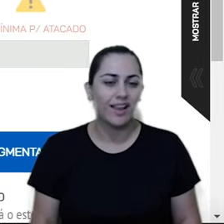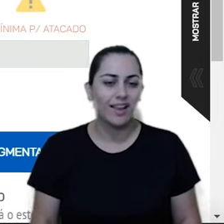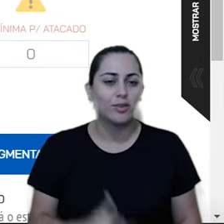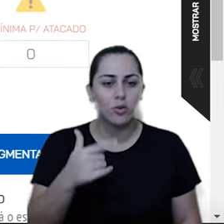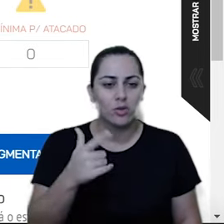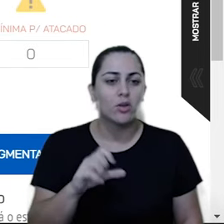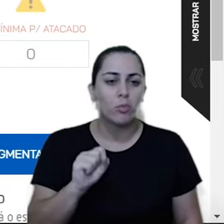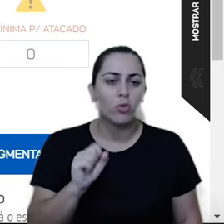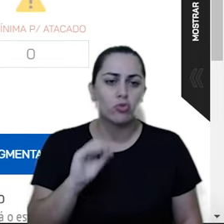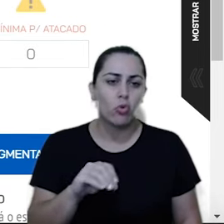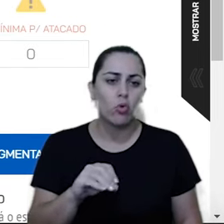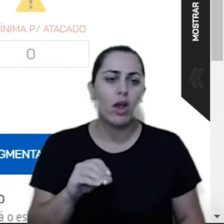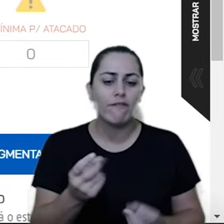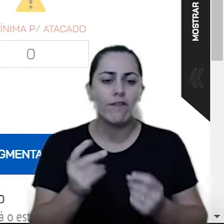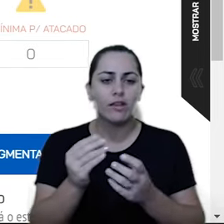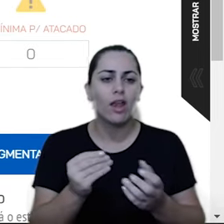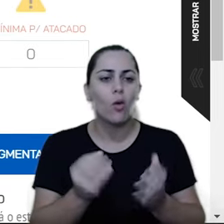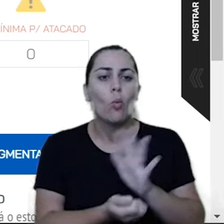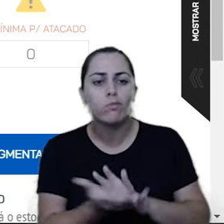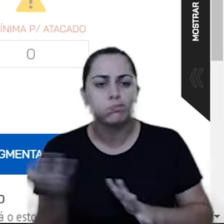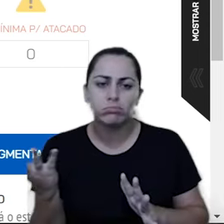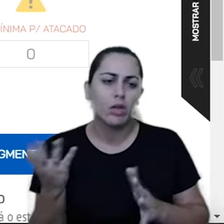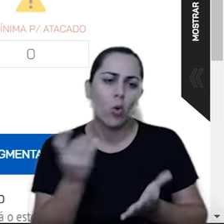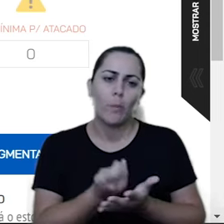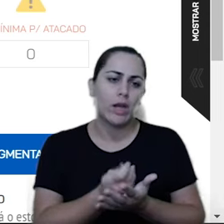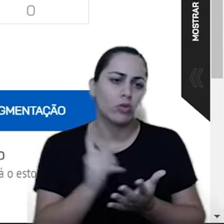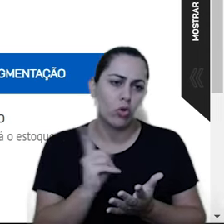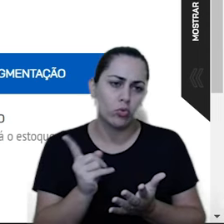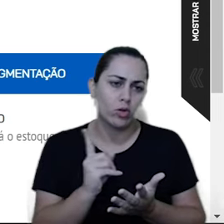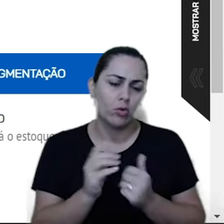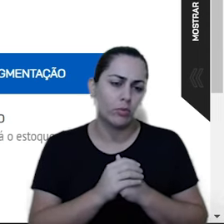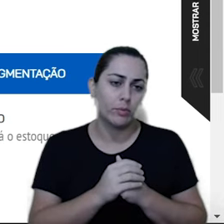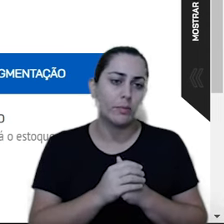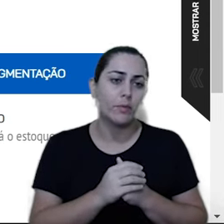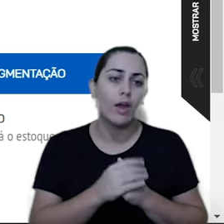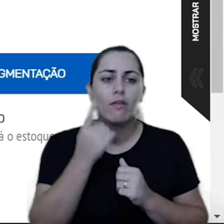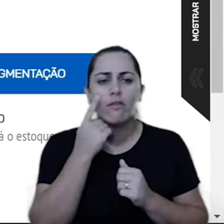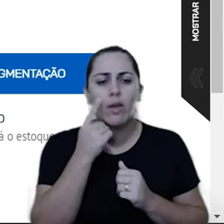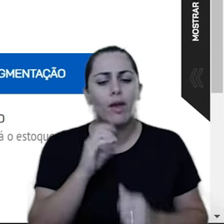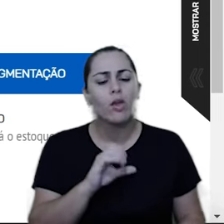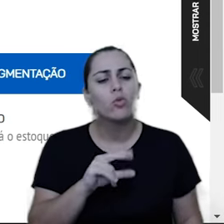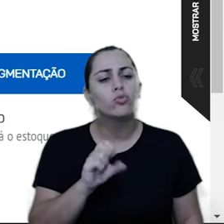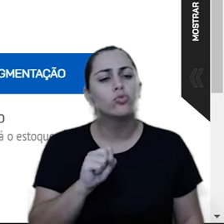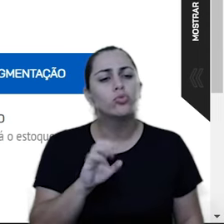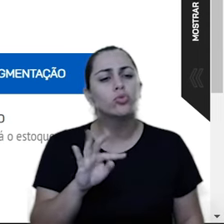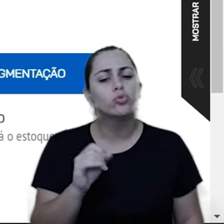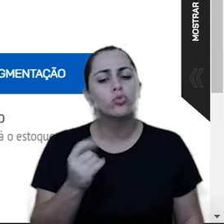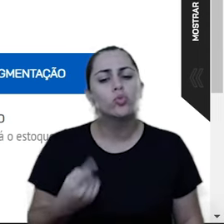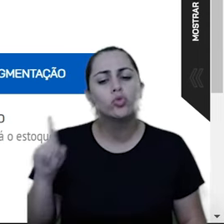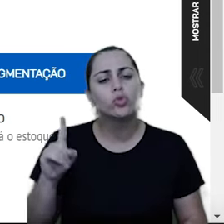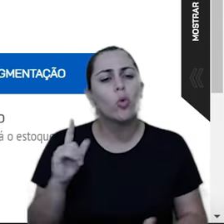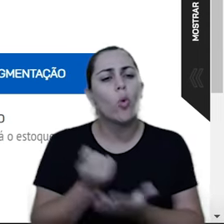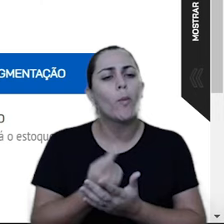12 posso colocar o valor atacado posso mas não é obrigatório custo também não é obrigatório ó repara Ah mas qual é o custo é o da última